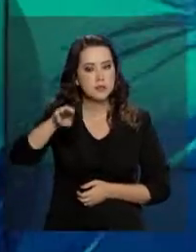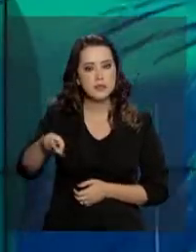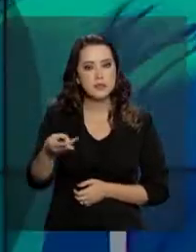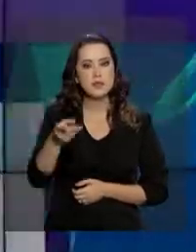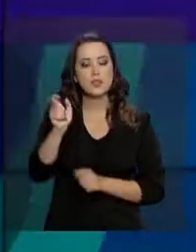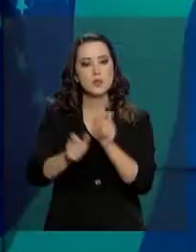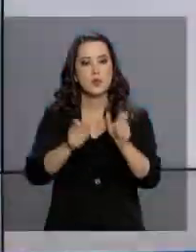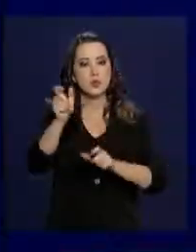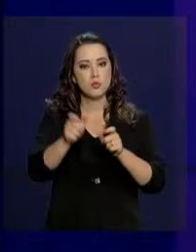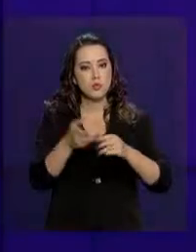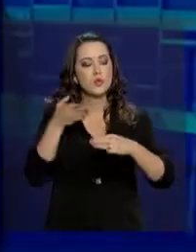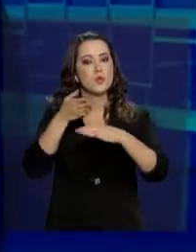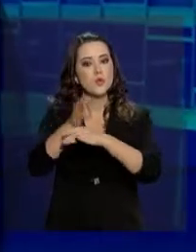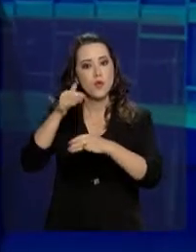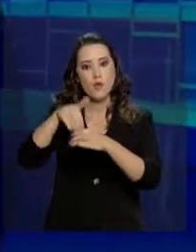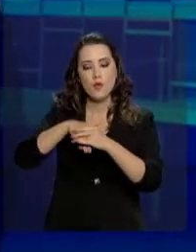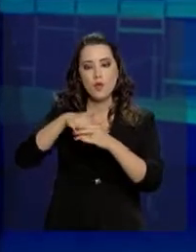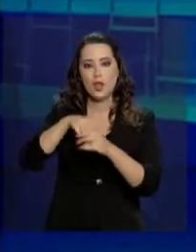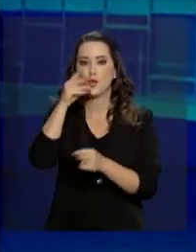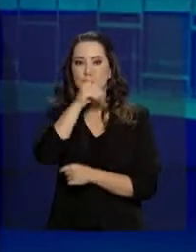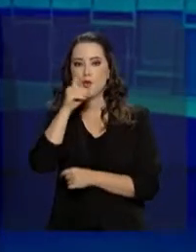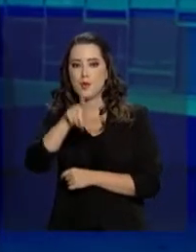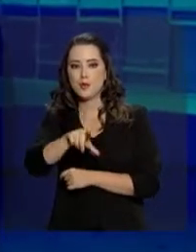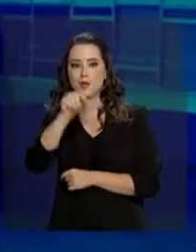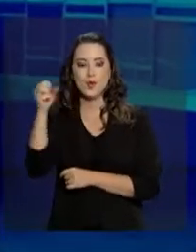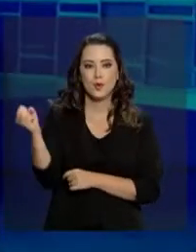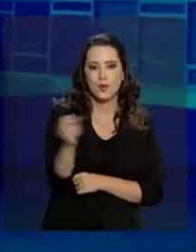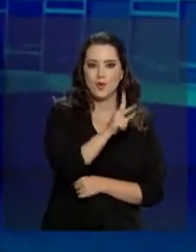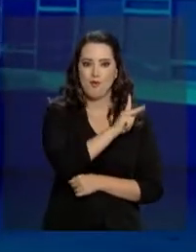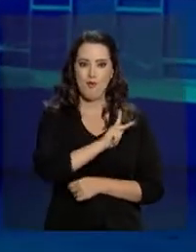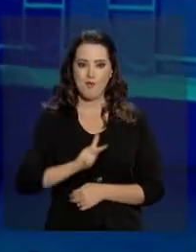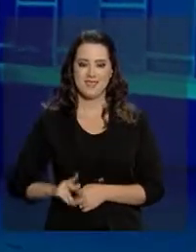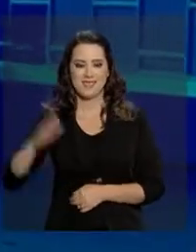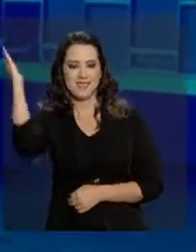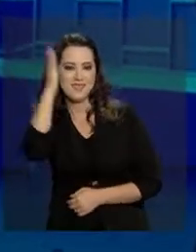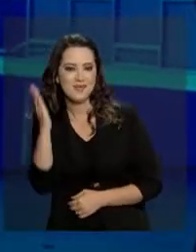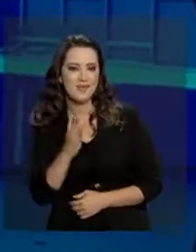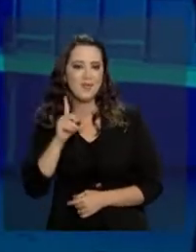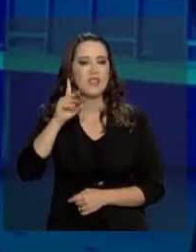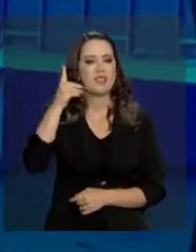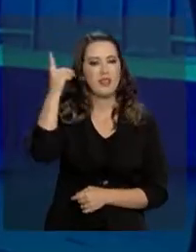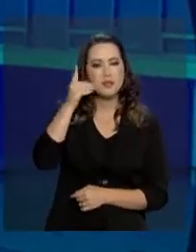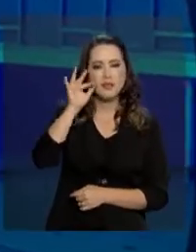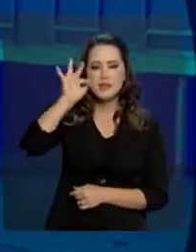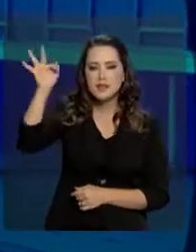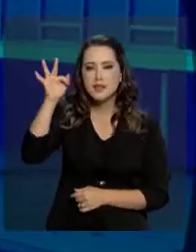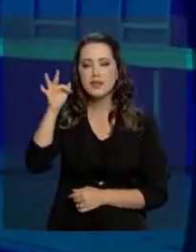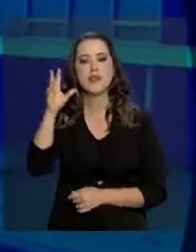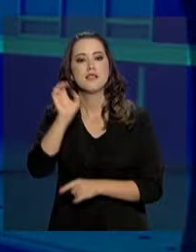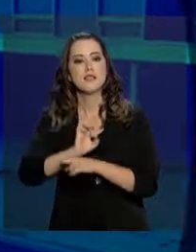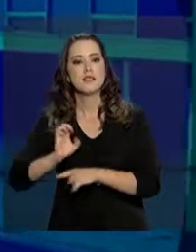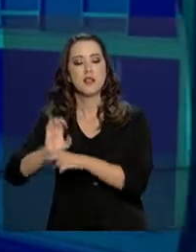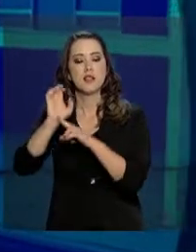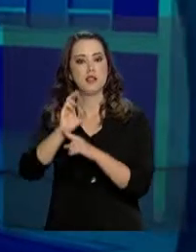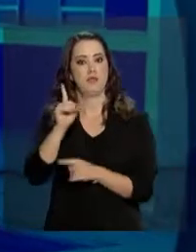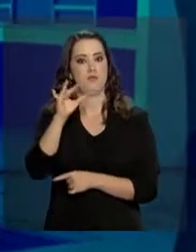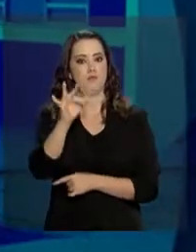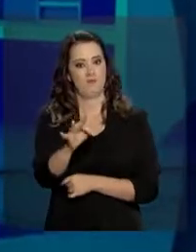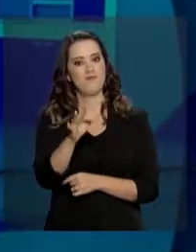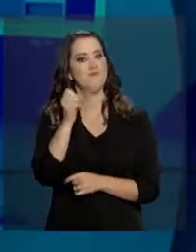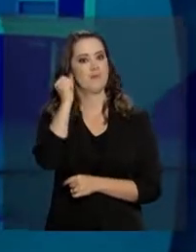milhões de eleitores devem ir às urnas no domingo para escolher um novo presidente da República, deputados federais, estaduais e